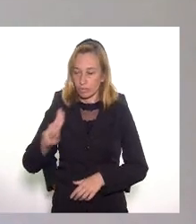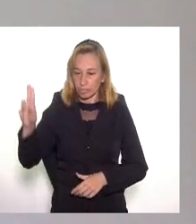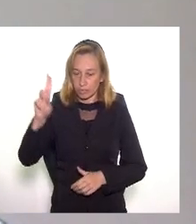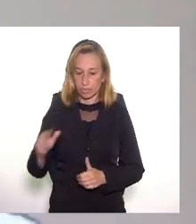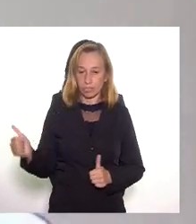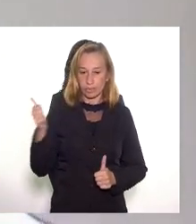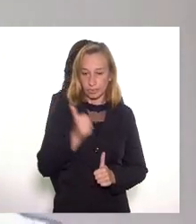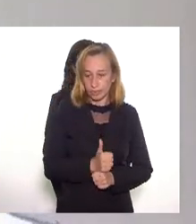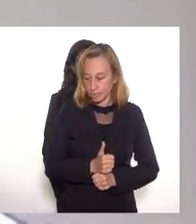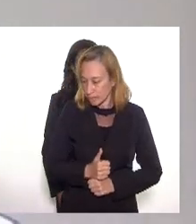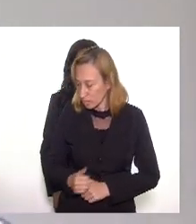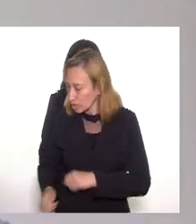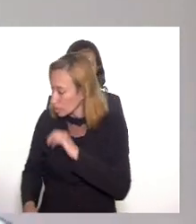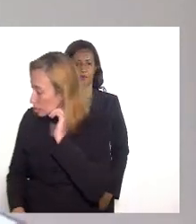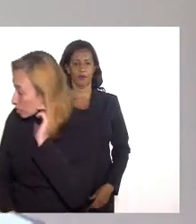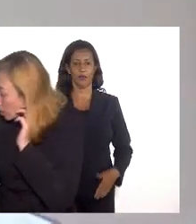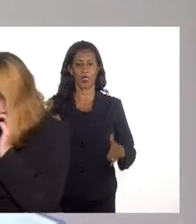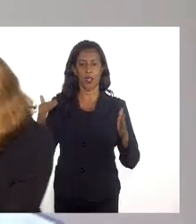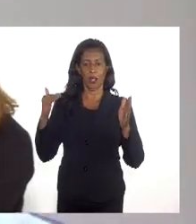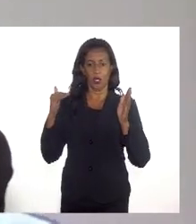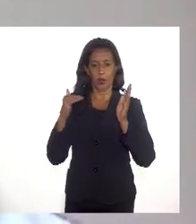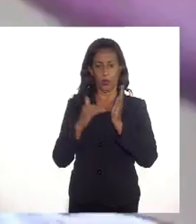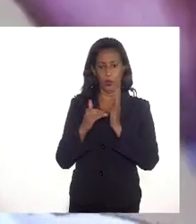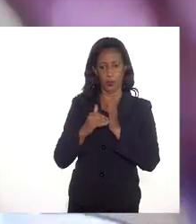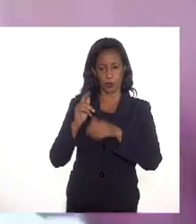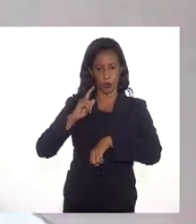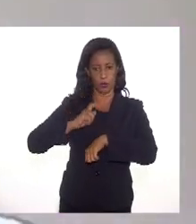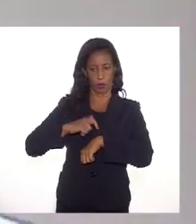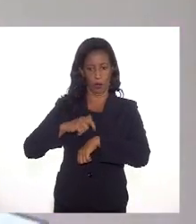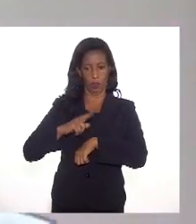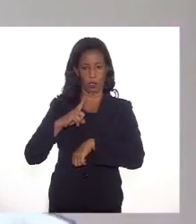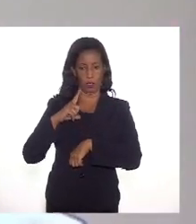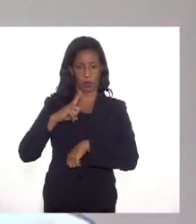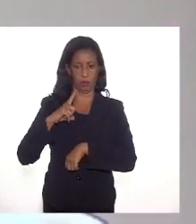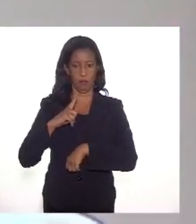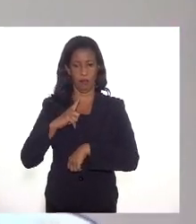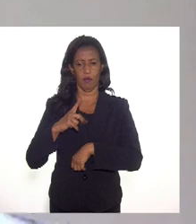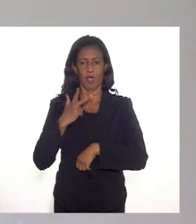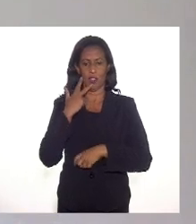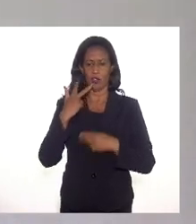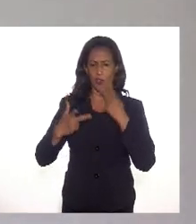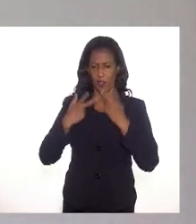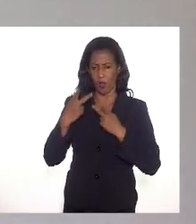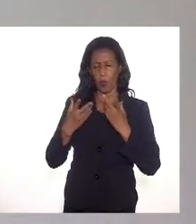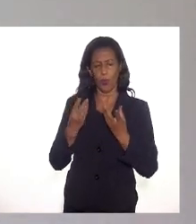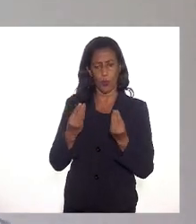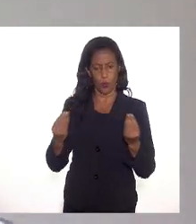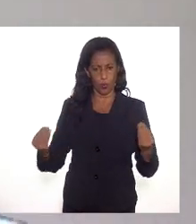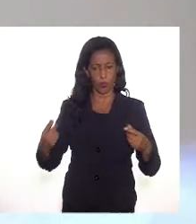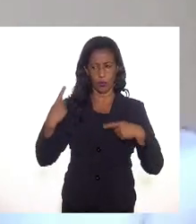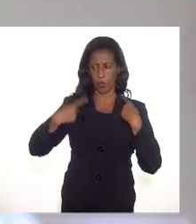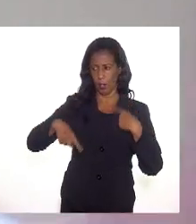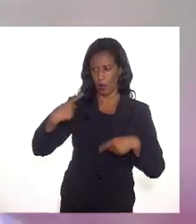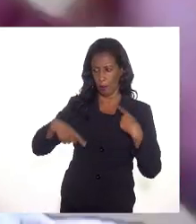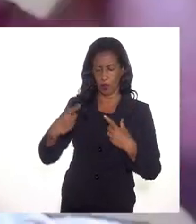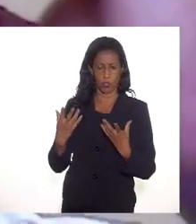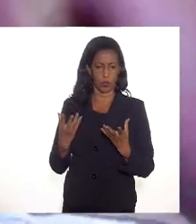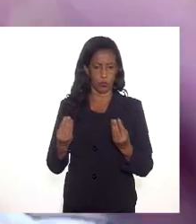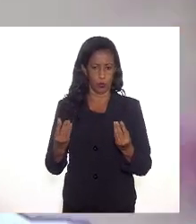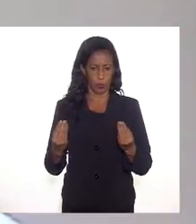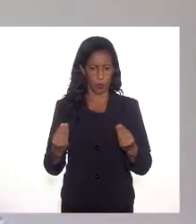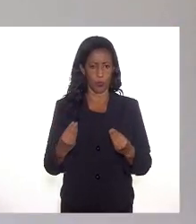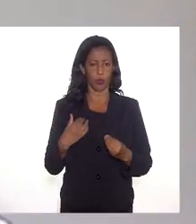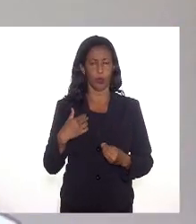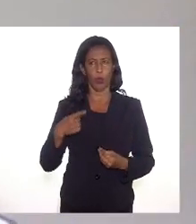deputado Atiaju ainda no tempo do restante de tempo que tem a gente falou muito tem falado muito tem debatido muito eu estive lá